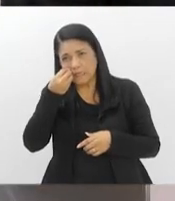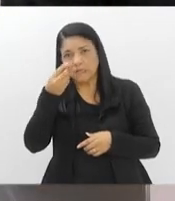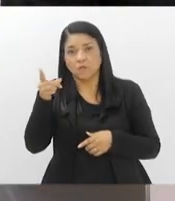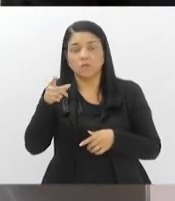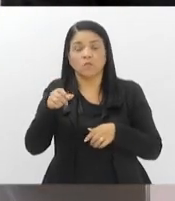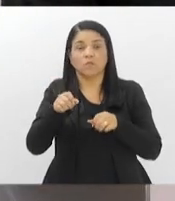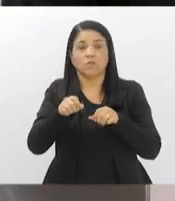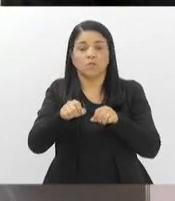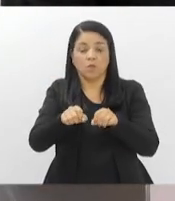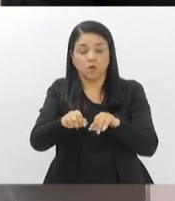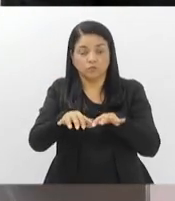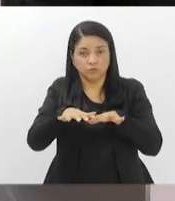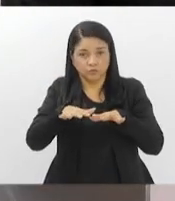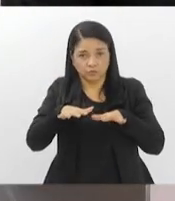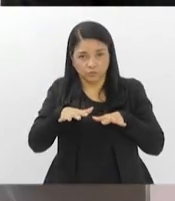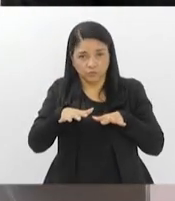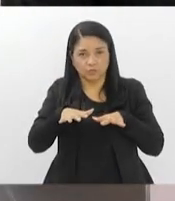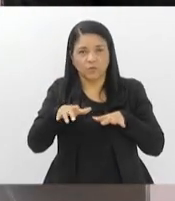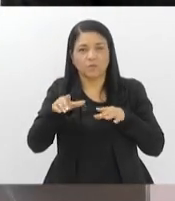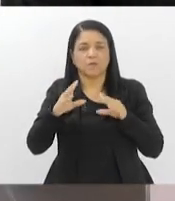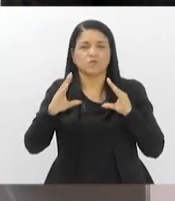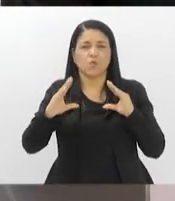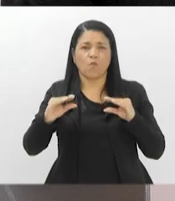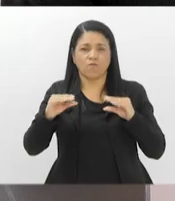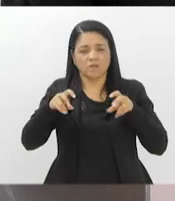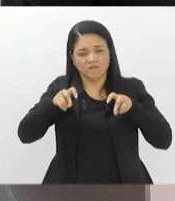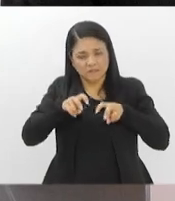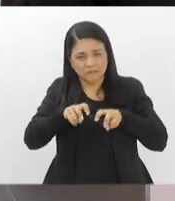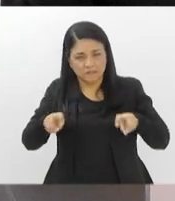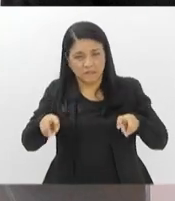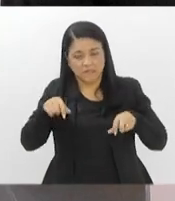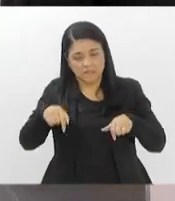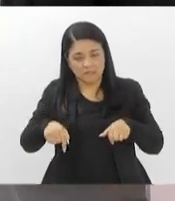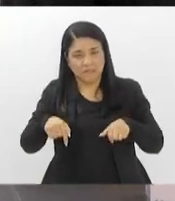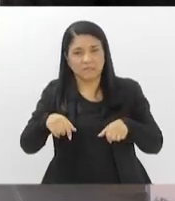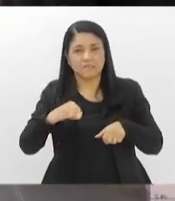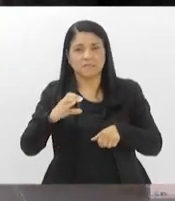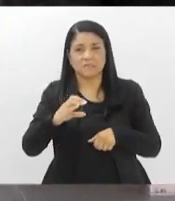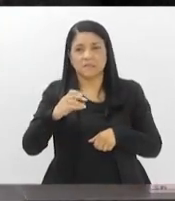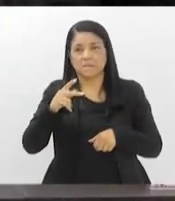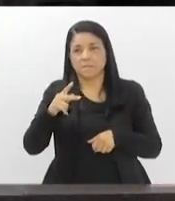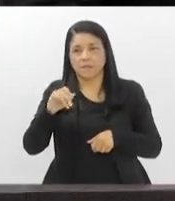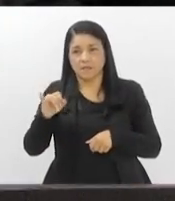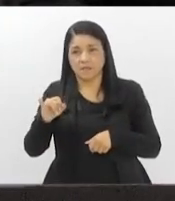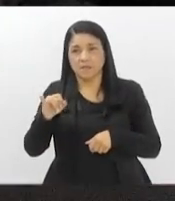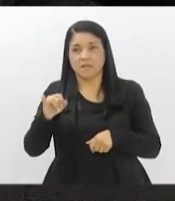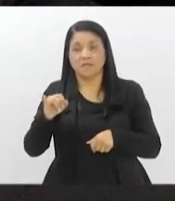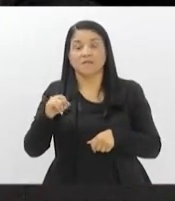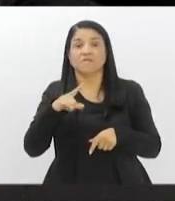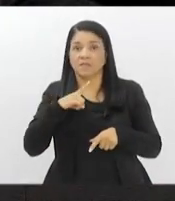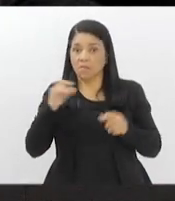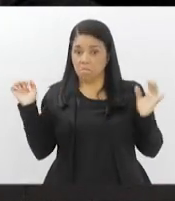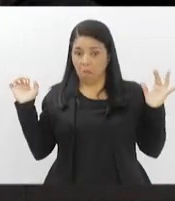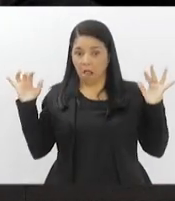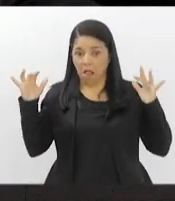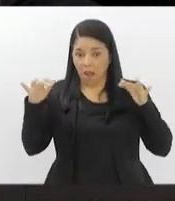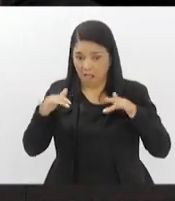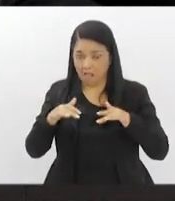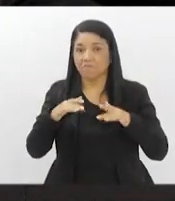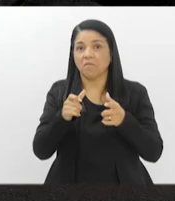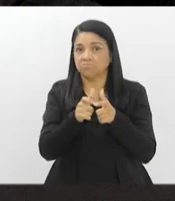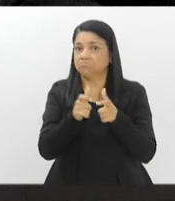auditório para que seja mais confortável pras pessoas que essa CPI tá tendo muito público vai só aumentar pode ter